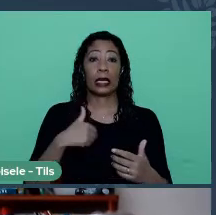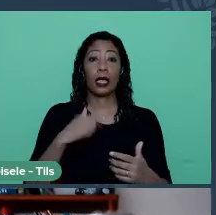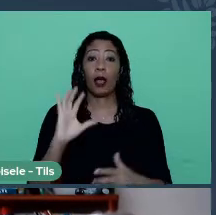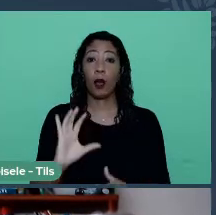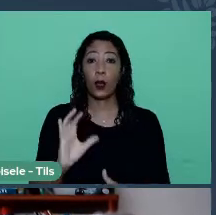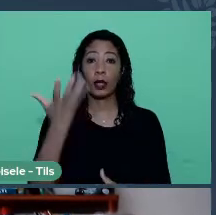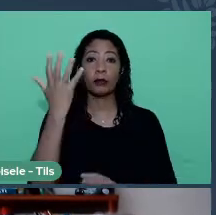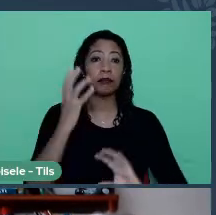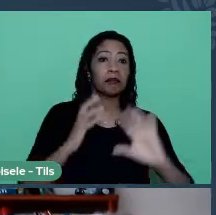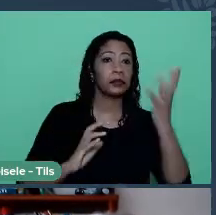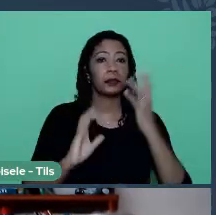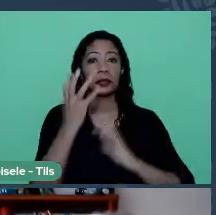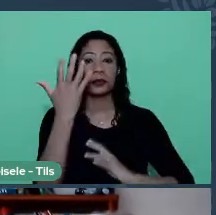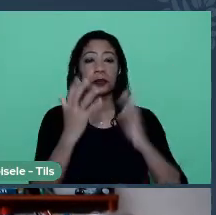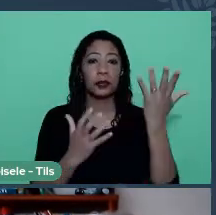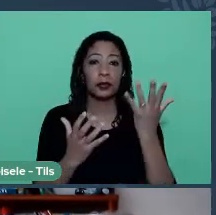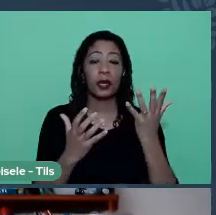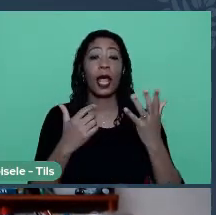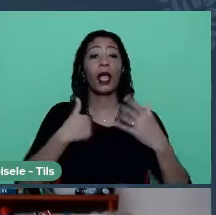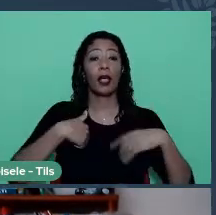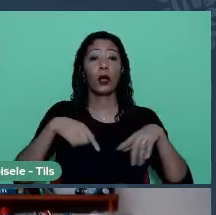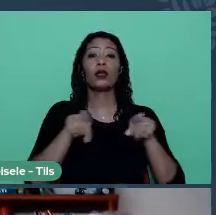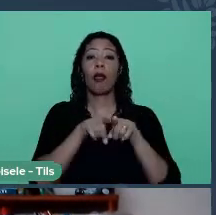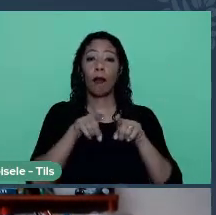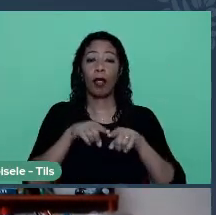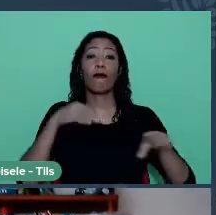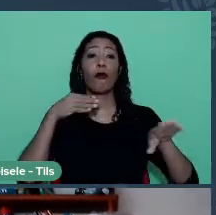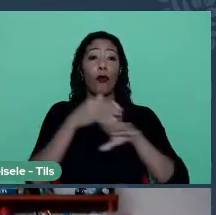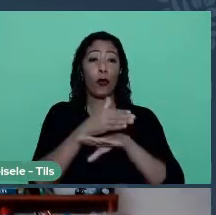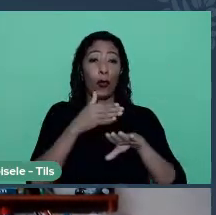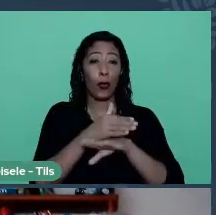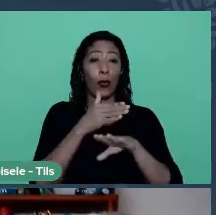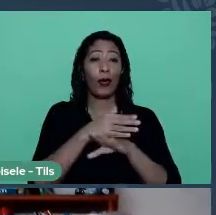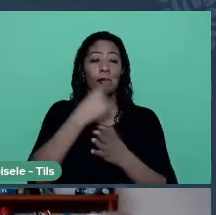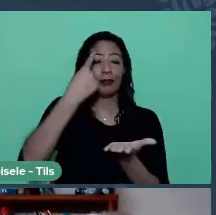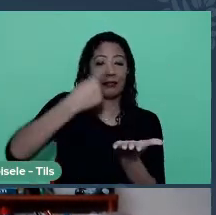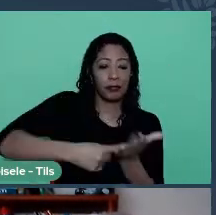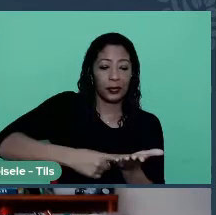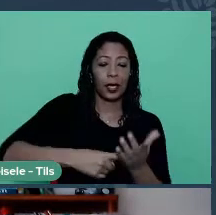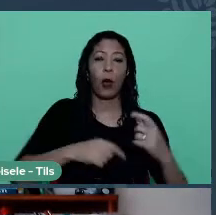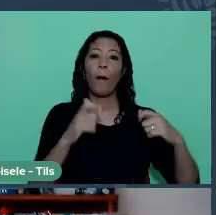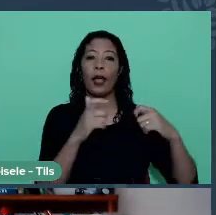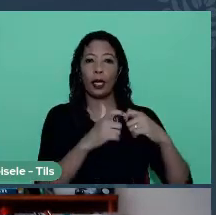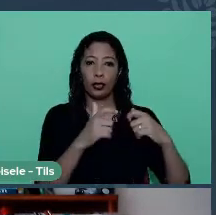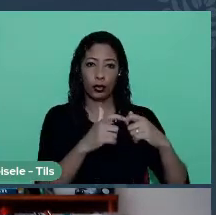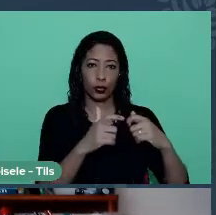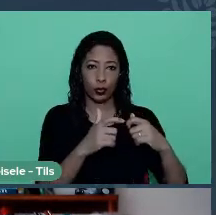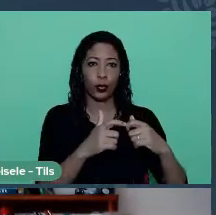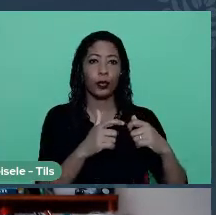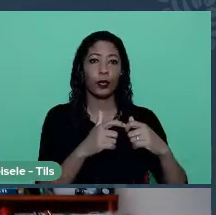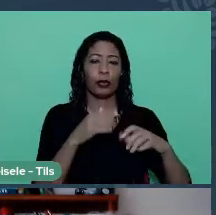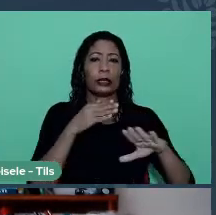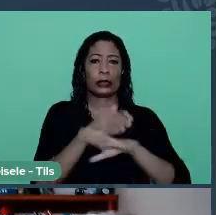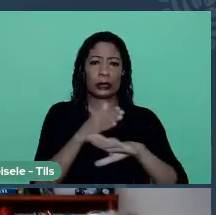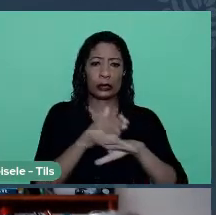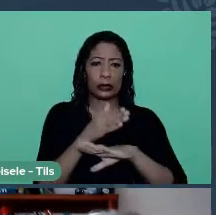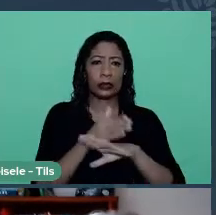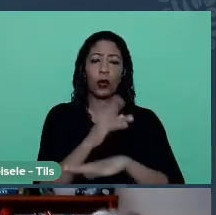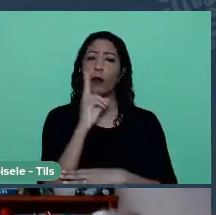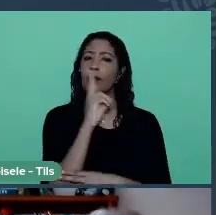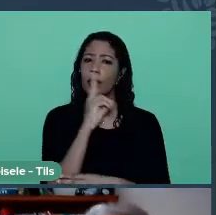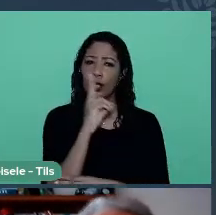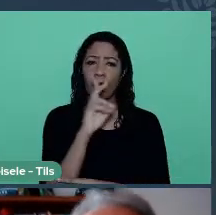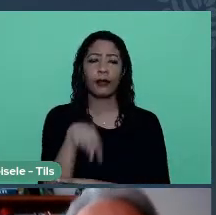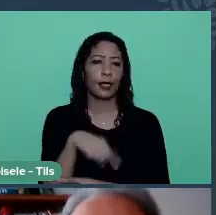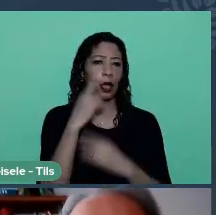desencadeantes, eu também aumento minhas consultas agendadas e não agendadas, as visitas às salas de emergência, que são muito